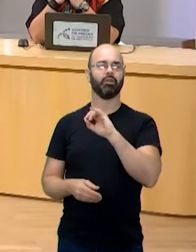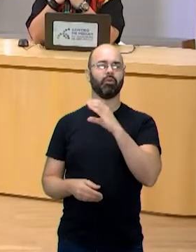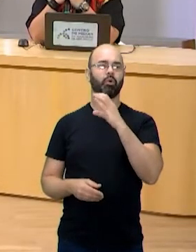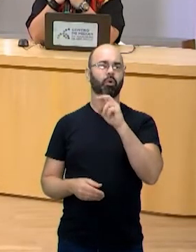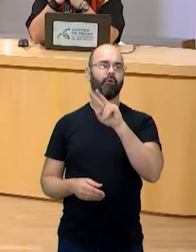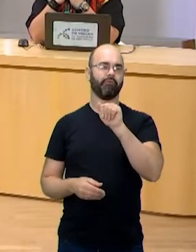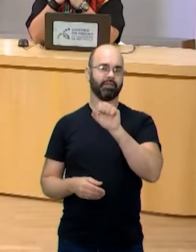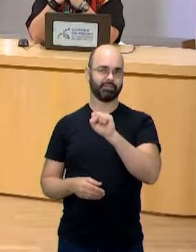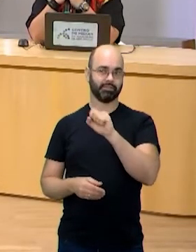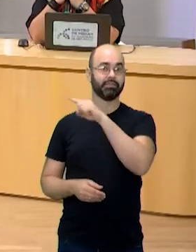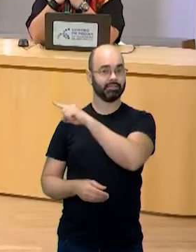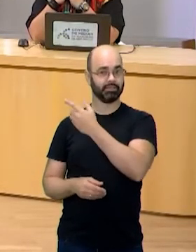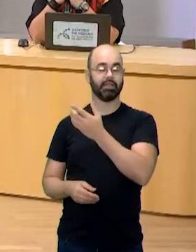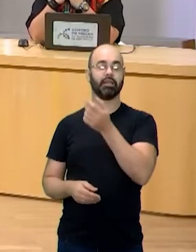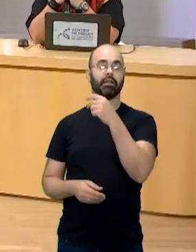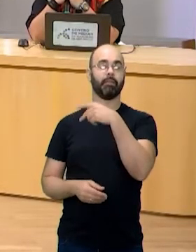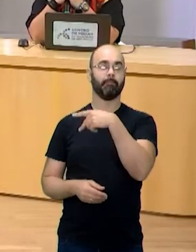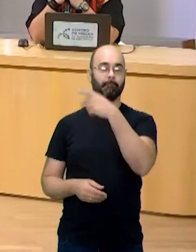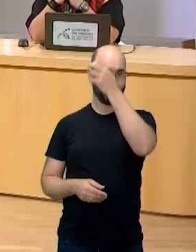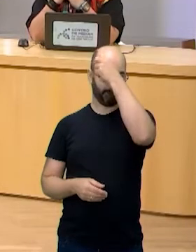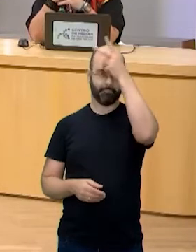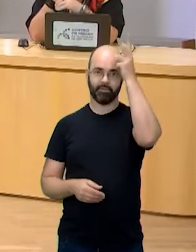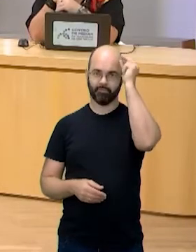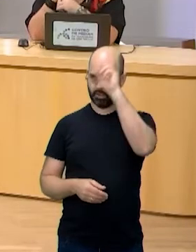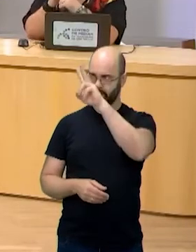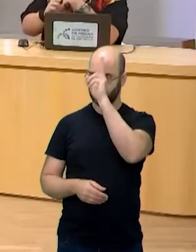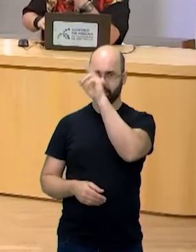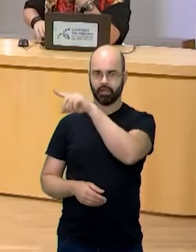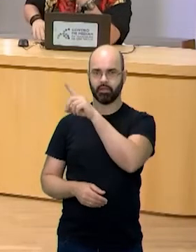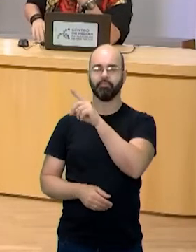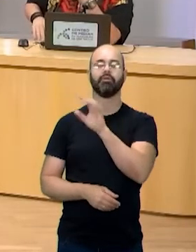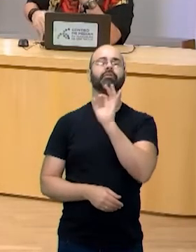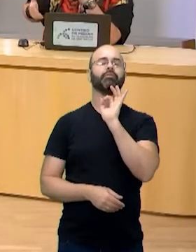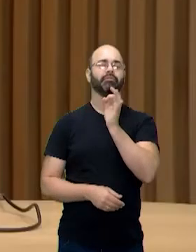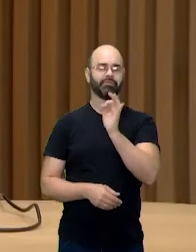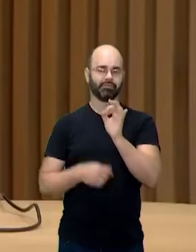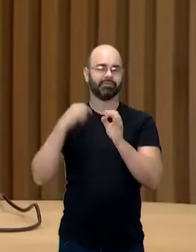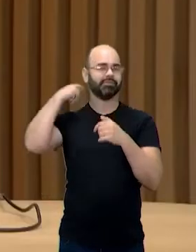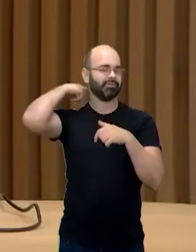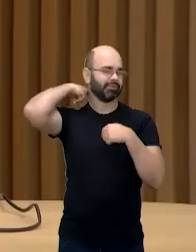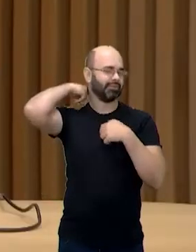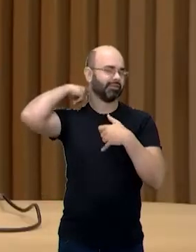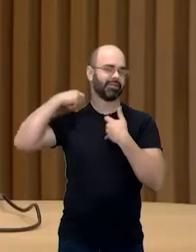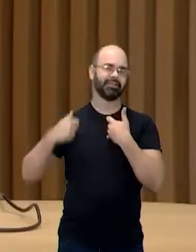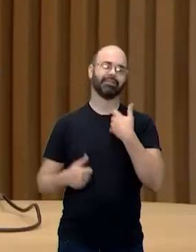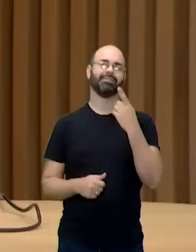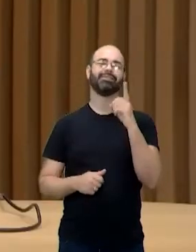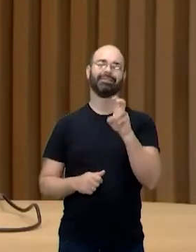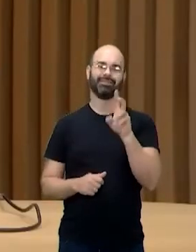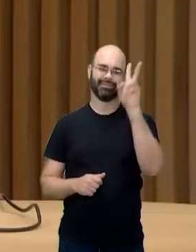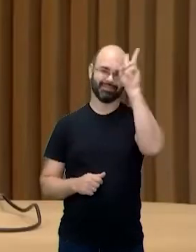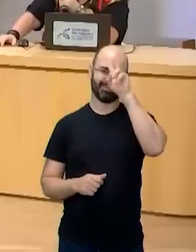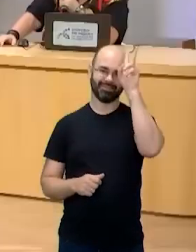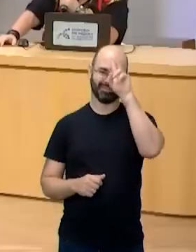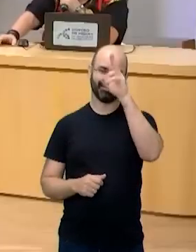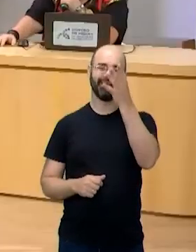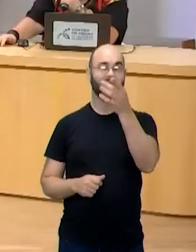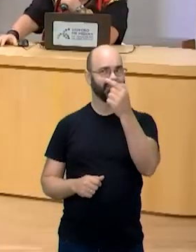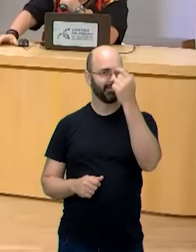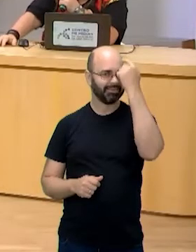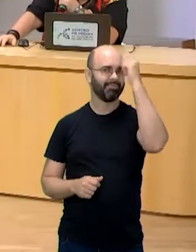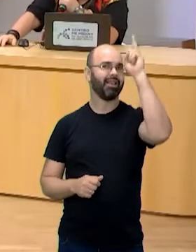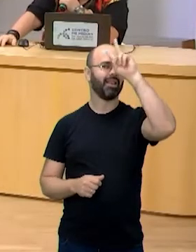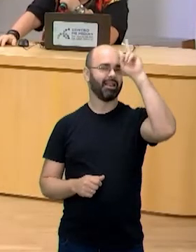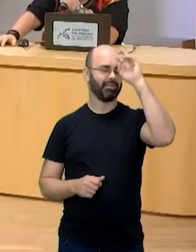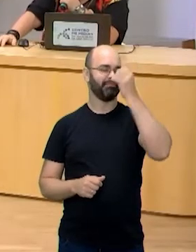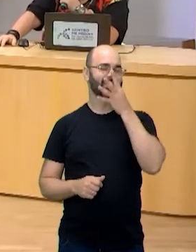nomeado prefeito. Você chegou a lembrar disso? Sim, em 1982 eu tinha 15 anos. Pô. Então, aí deu pra você já tem uma memória histórica